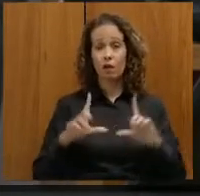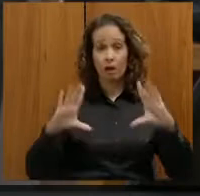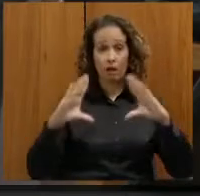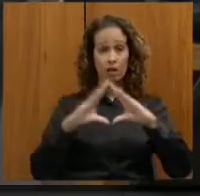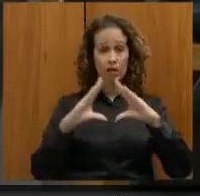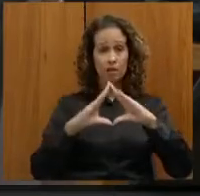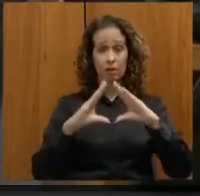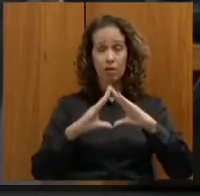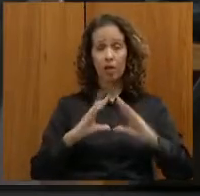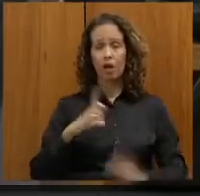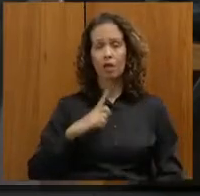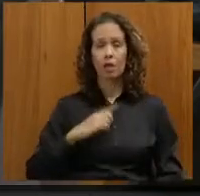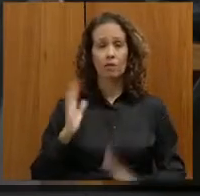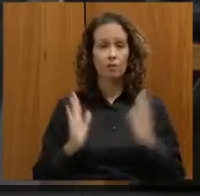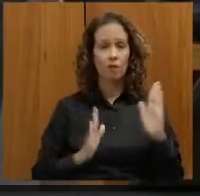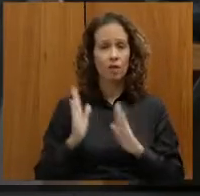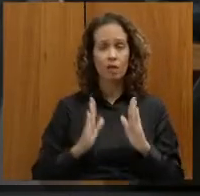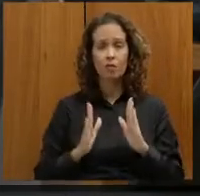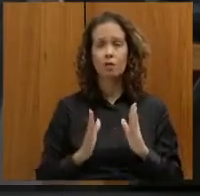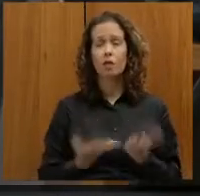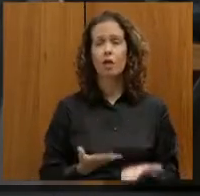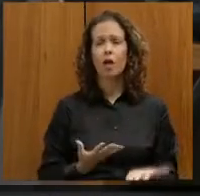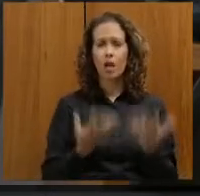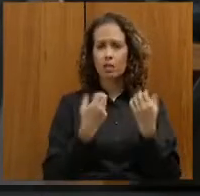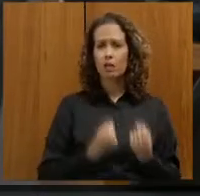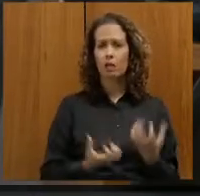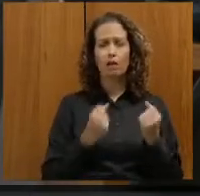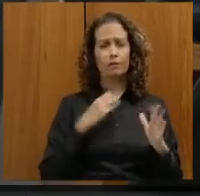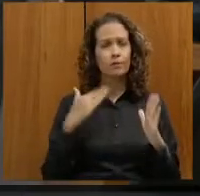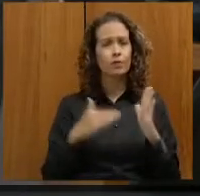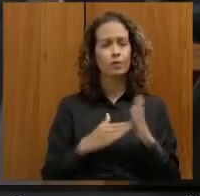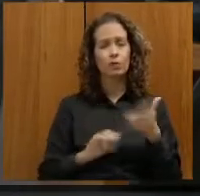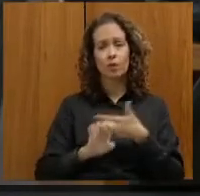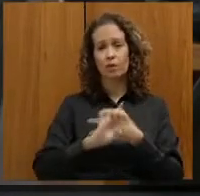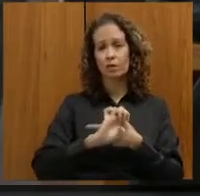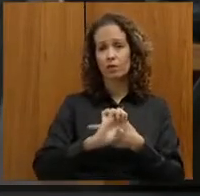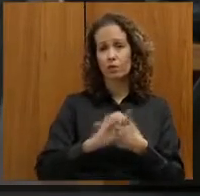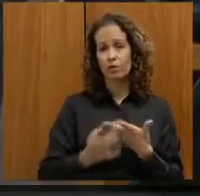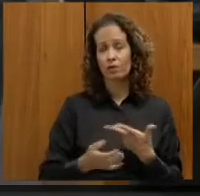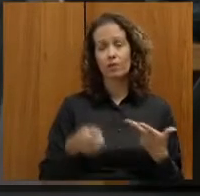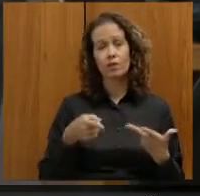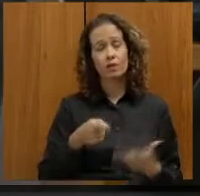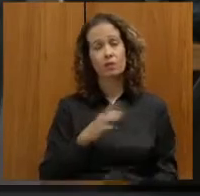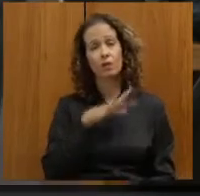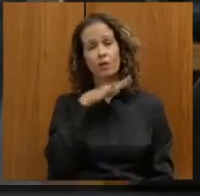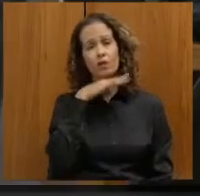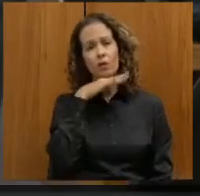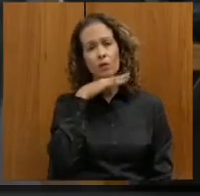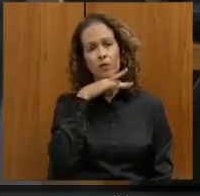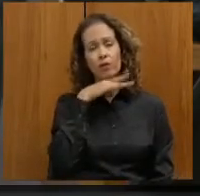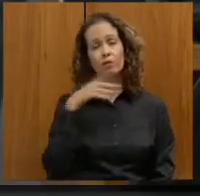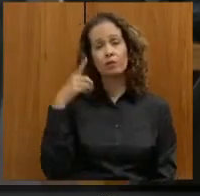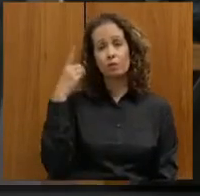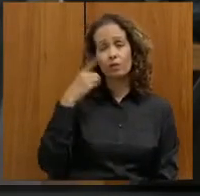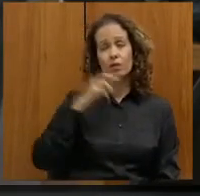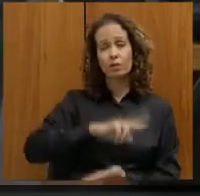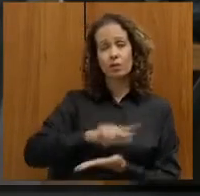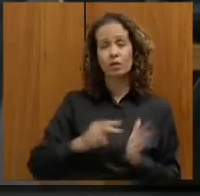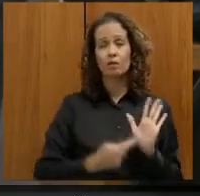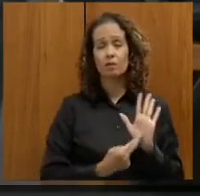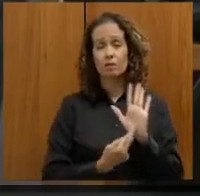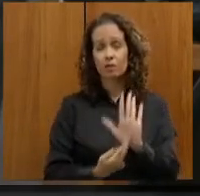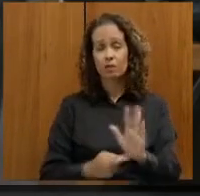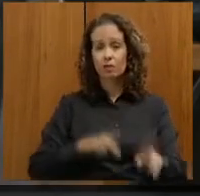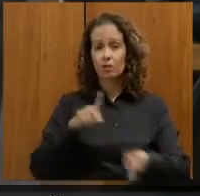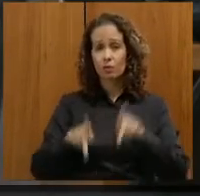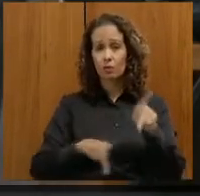ficou de joelho para o executivo e isso eu acho que é muito ruim os deputados que representam o